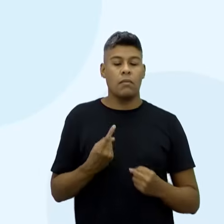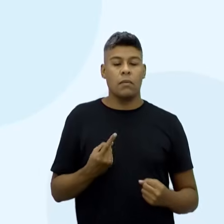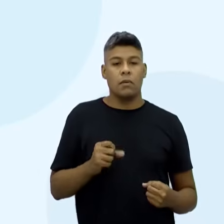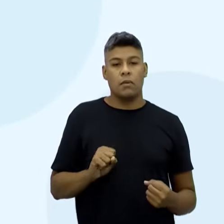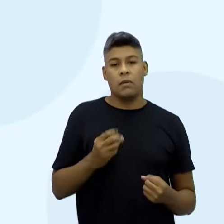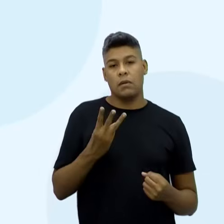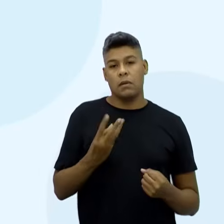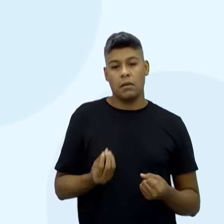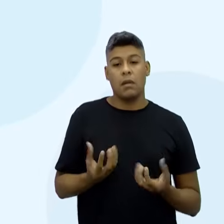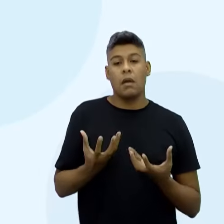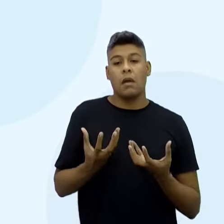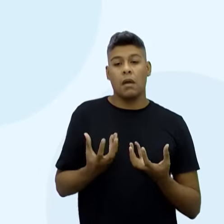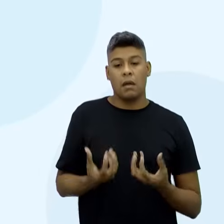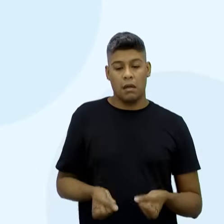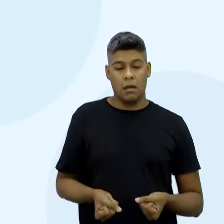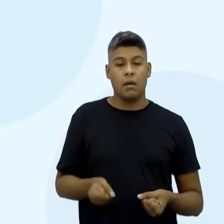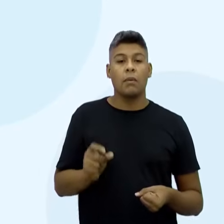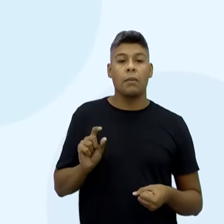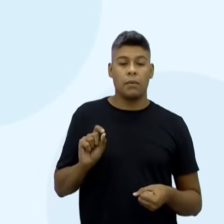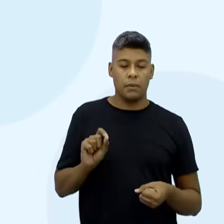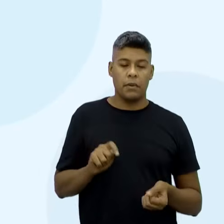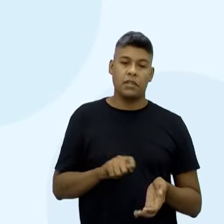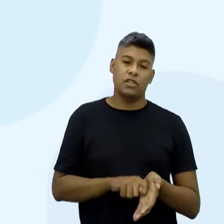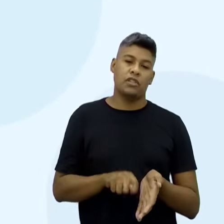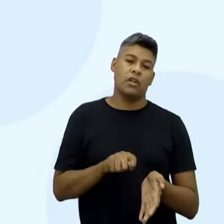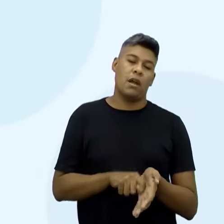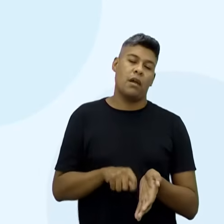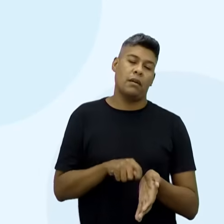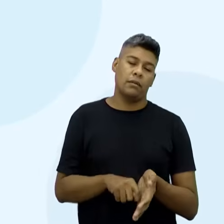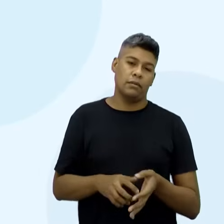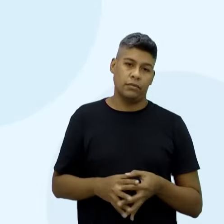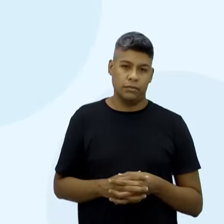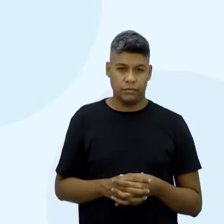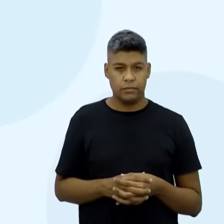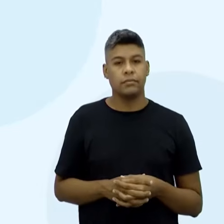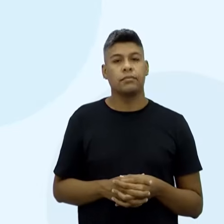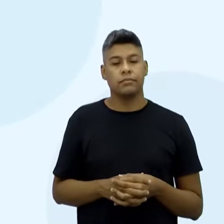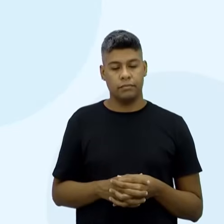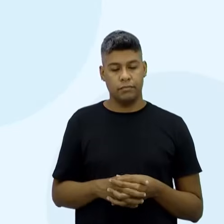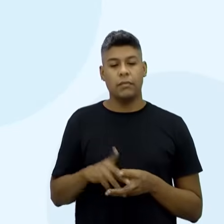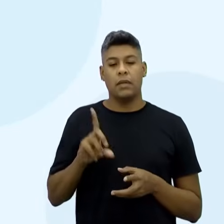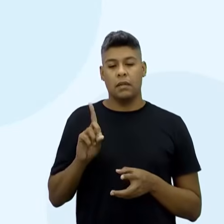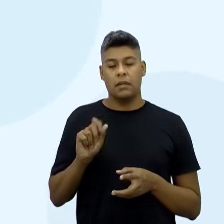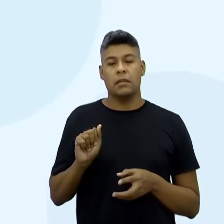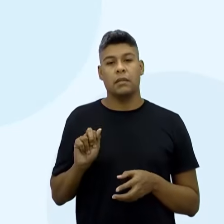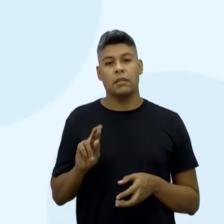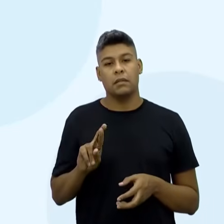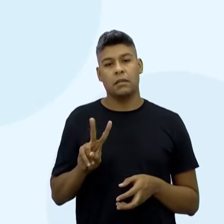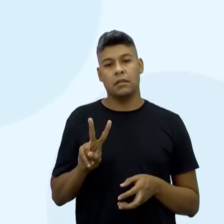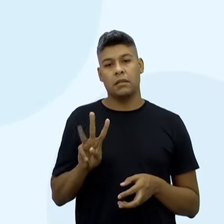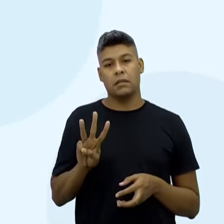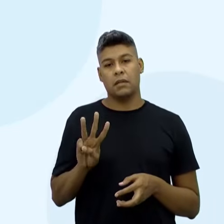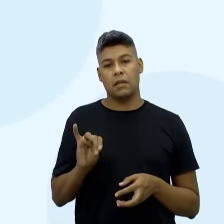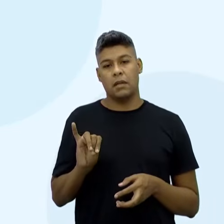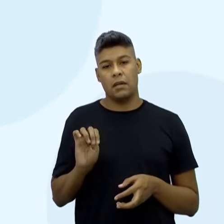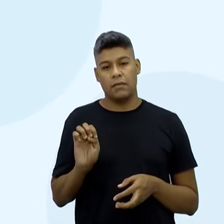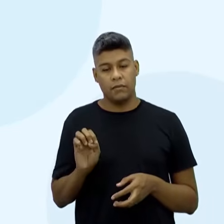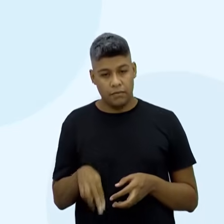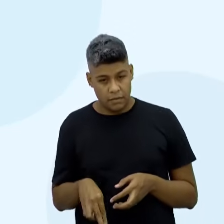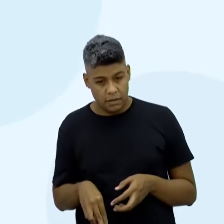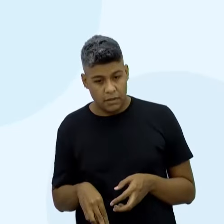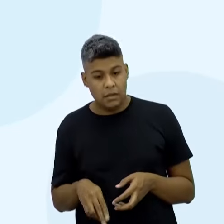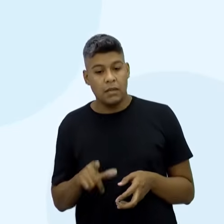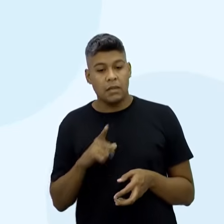ele adotou muito dessa questão aí do diário de bordo. Darwin, então, ele possuía ali um seu